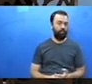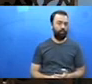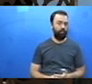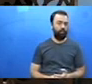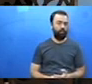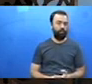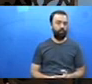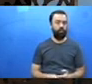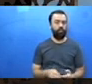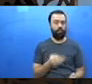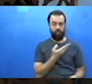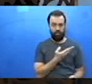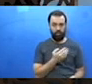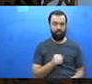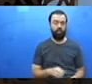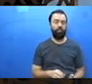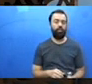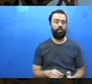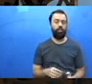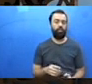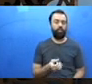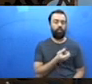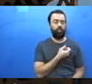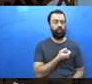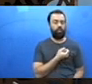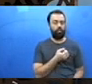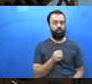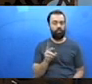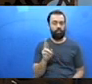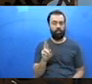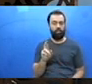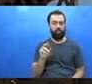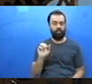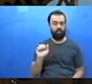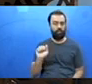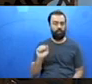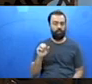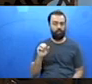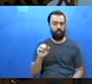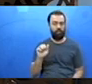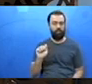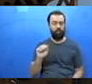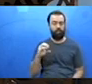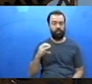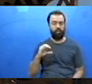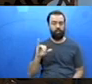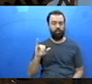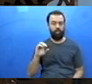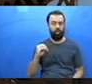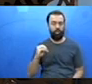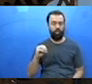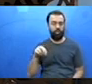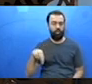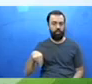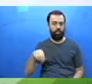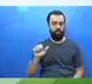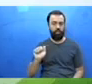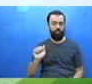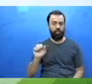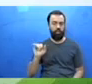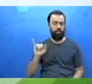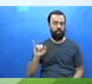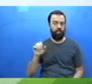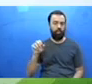Conjunto dos números racionais. Os conjuntos dos números racionais surgiram da